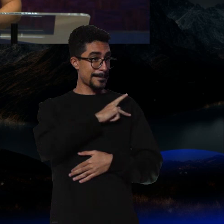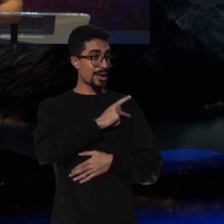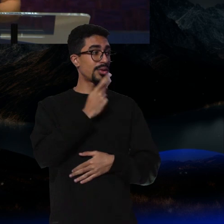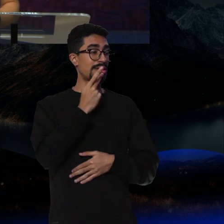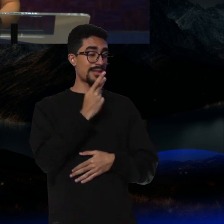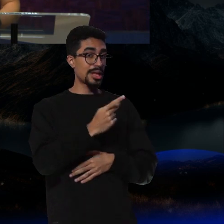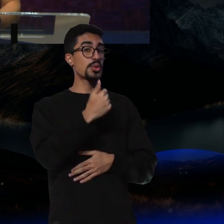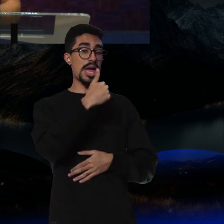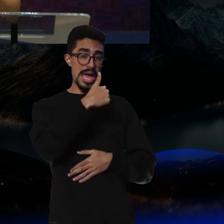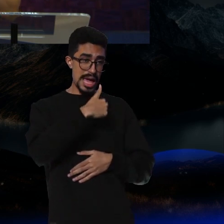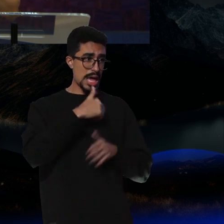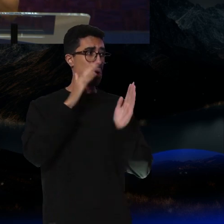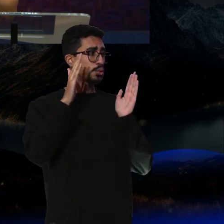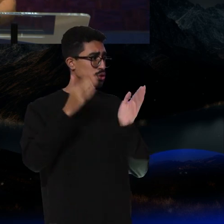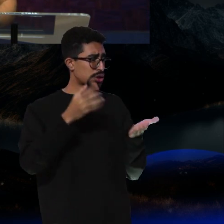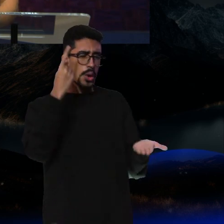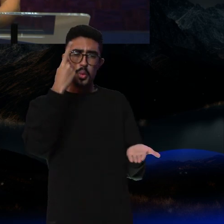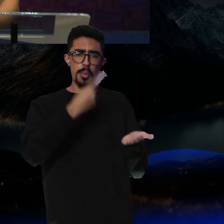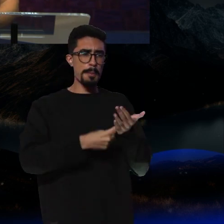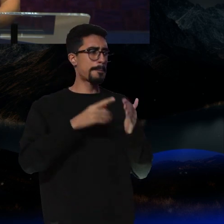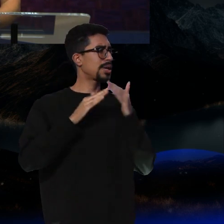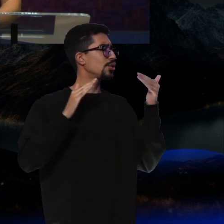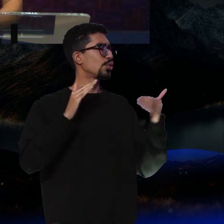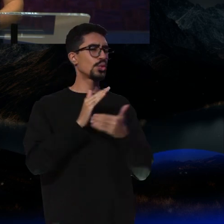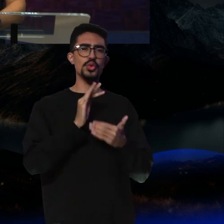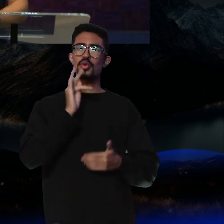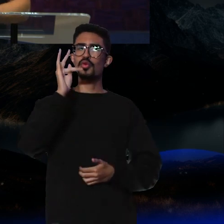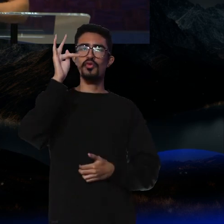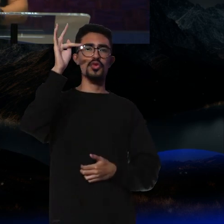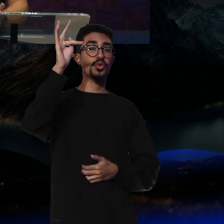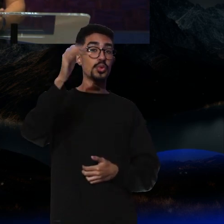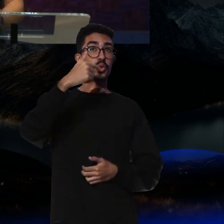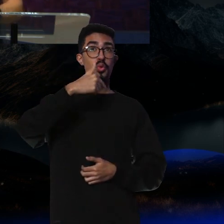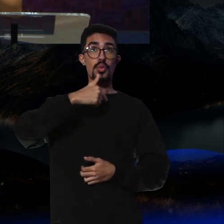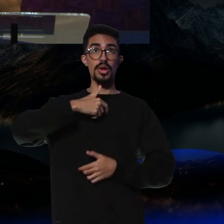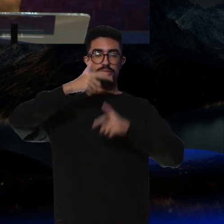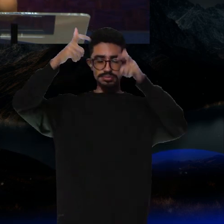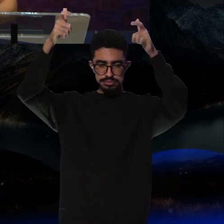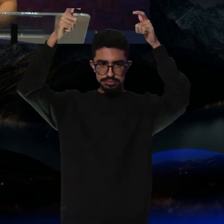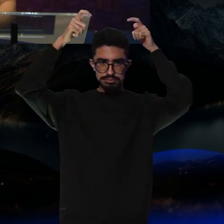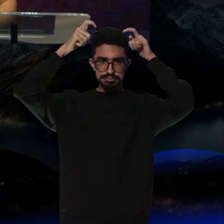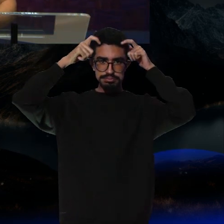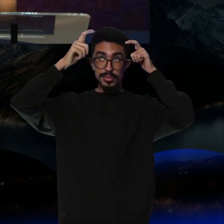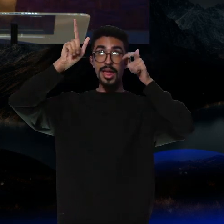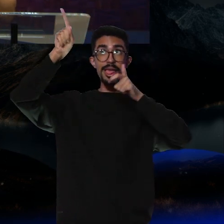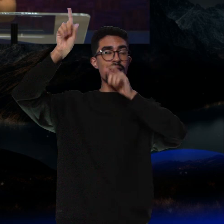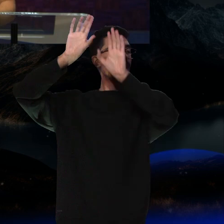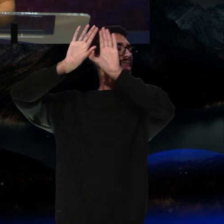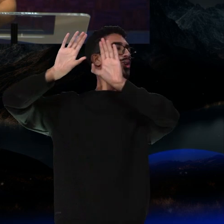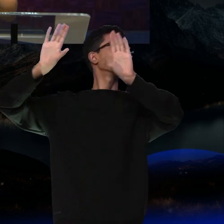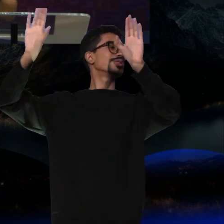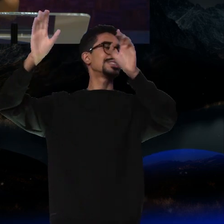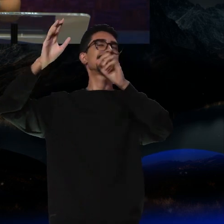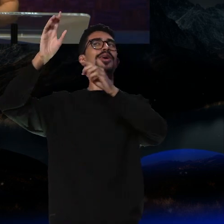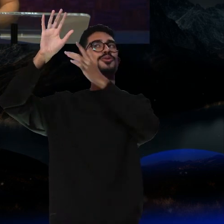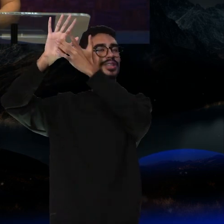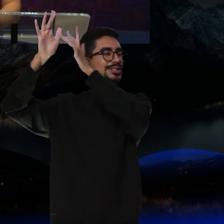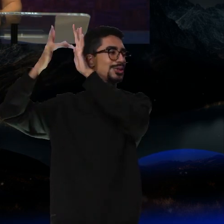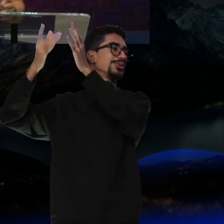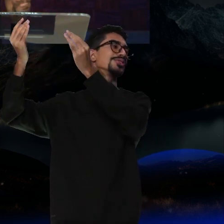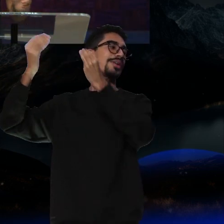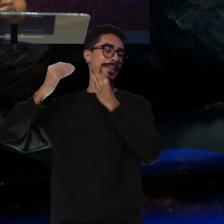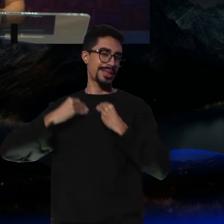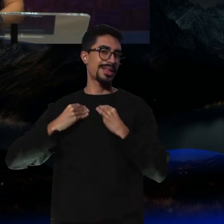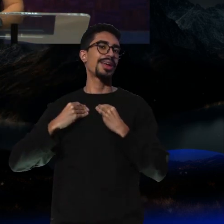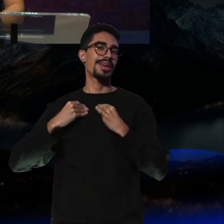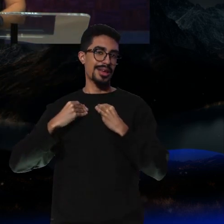fé. Agora me está reservada a coroa da justiça, que o Senhor, o justo juiz, me dará naquele dia,